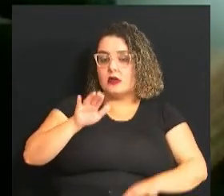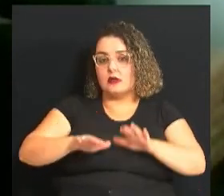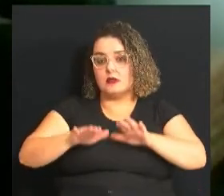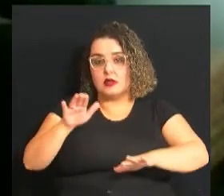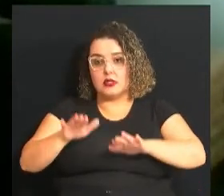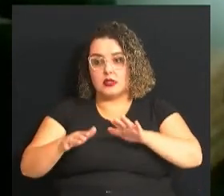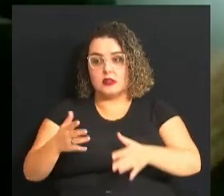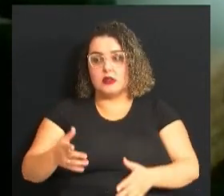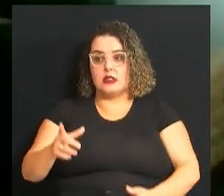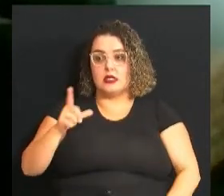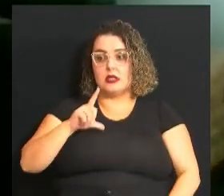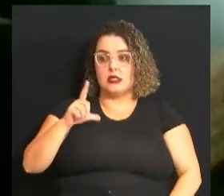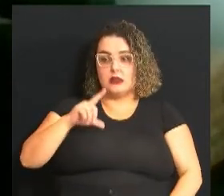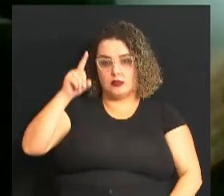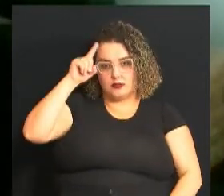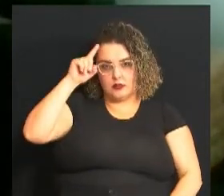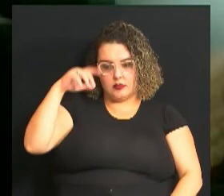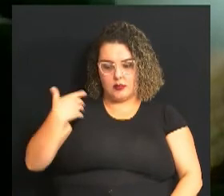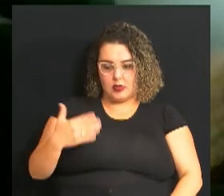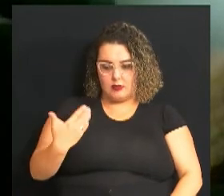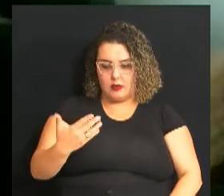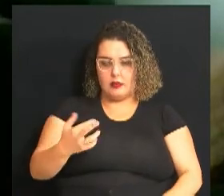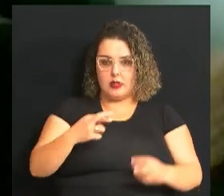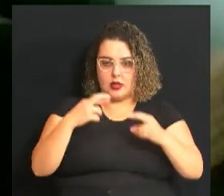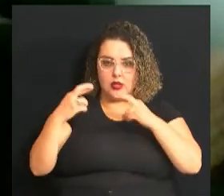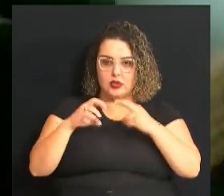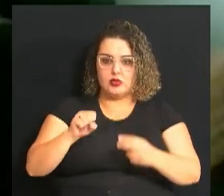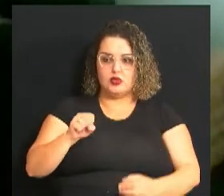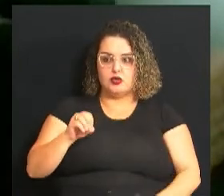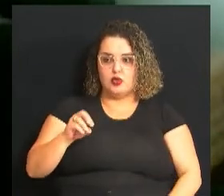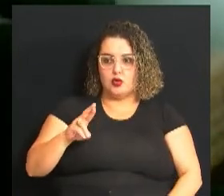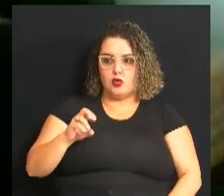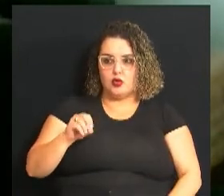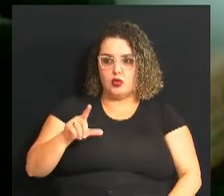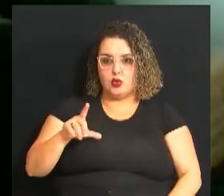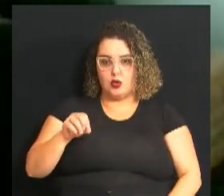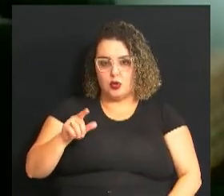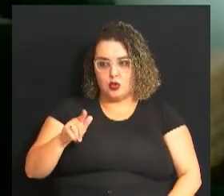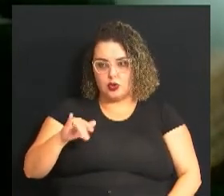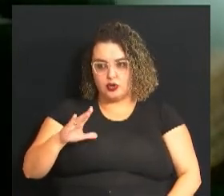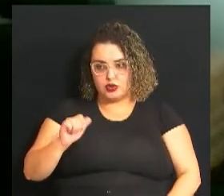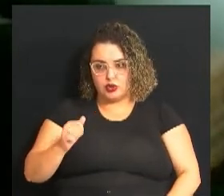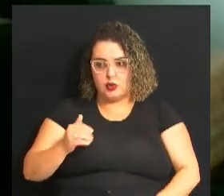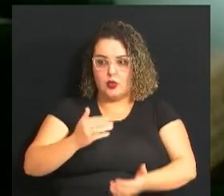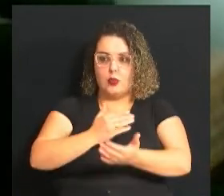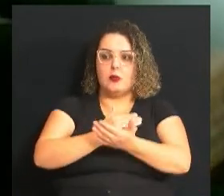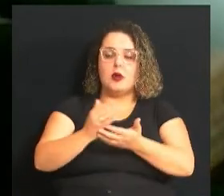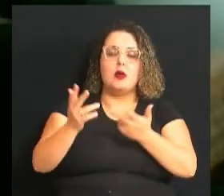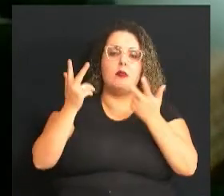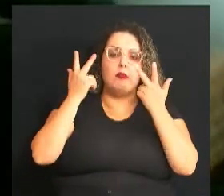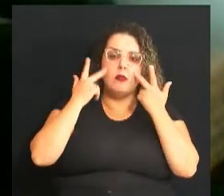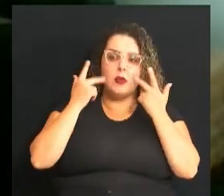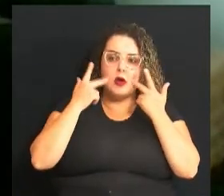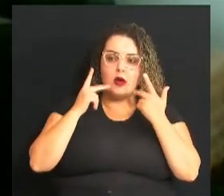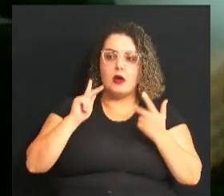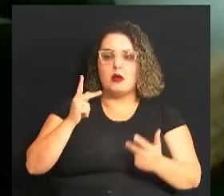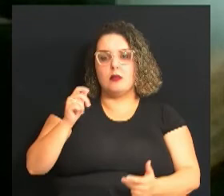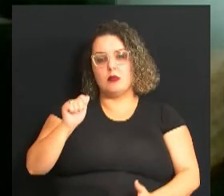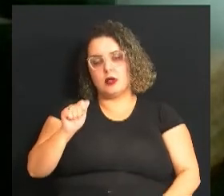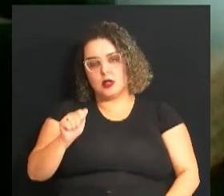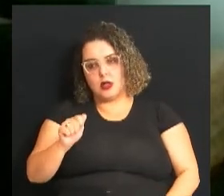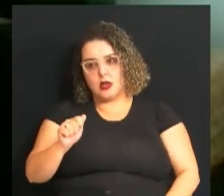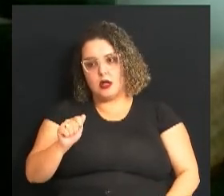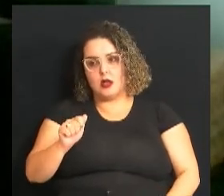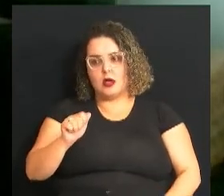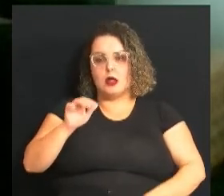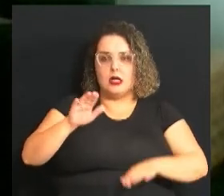uma rotina de investigação sorológica. Então, a gente começa normalmente pelo mais comum, hepatite A,